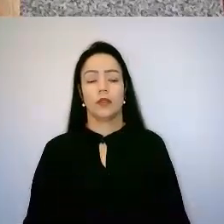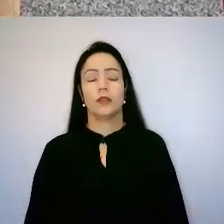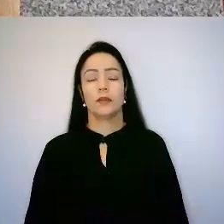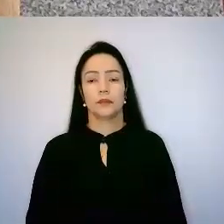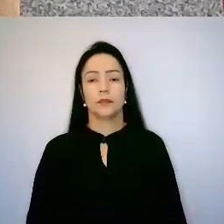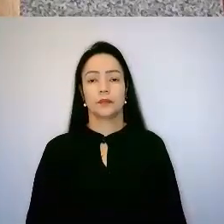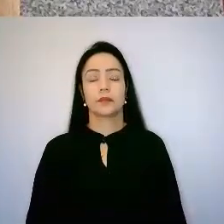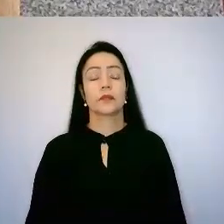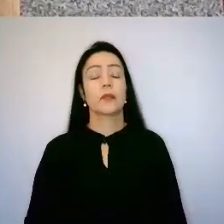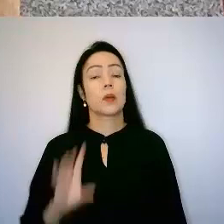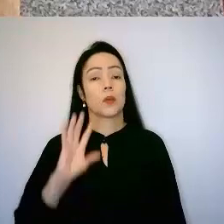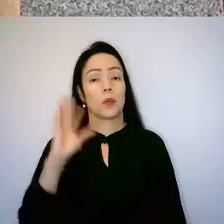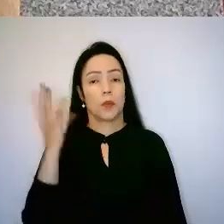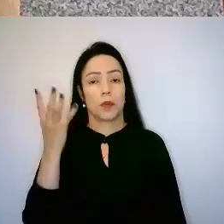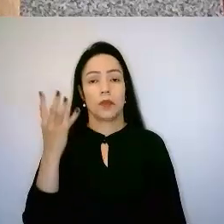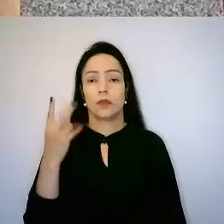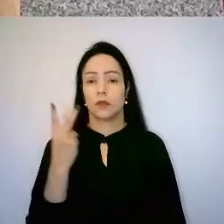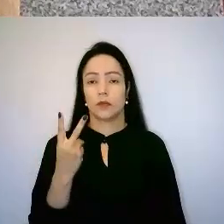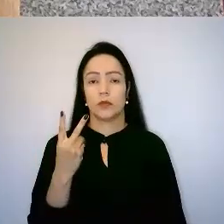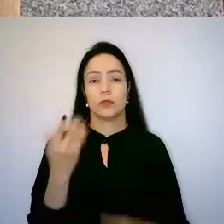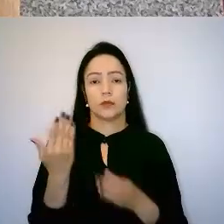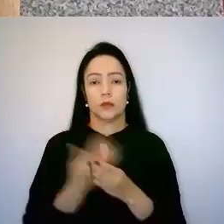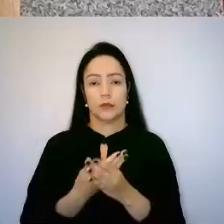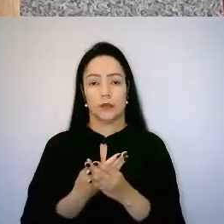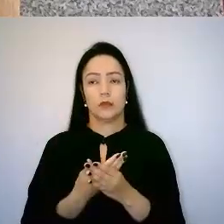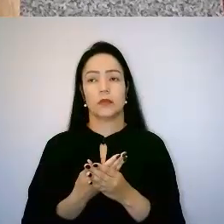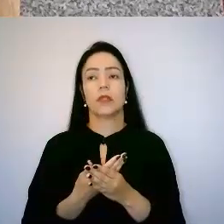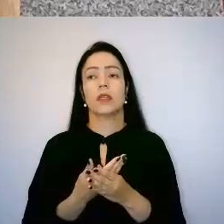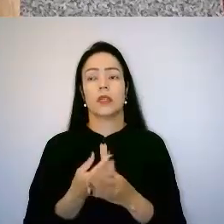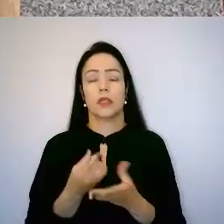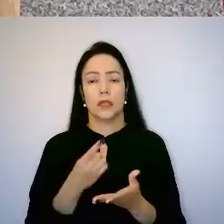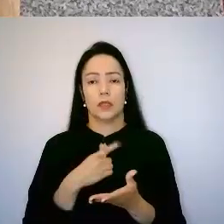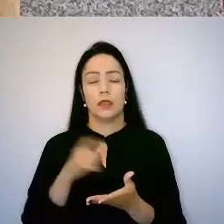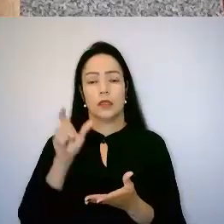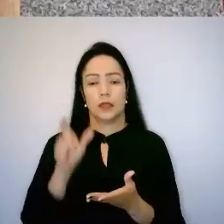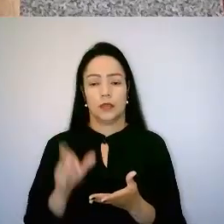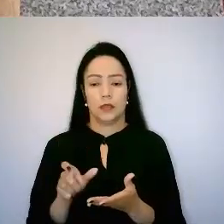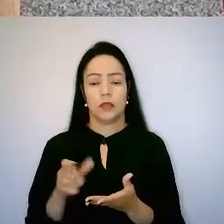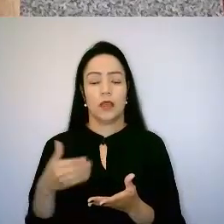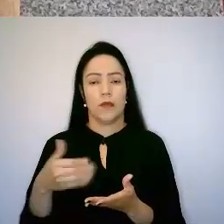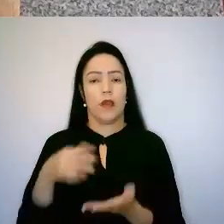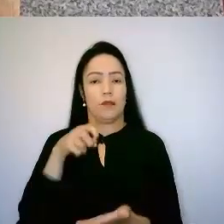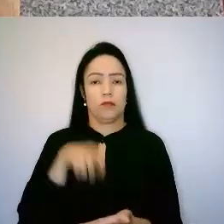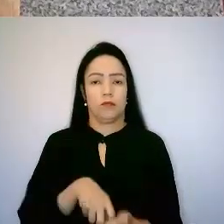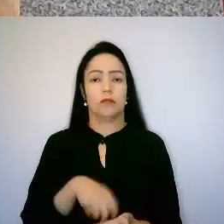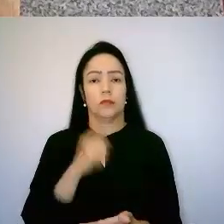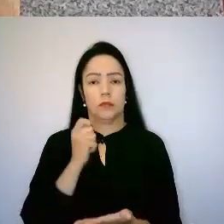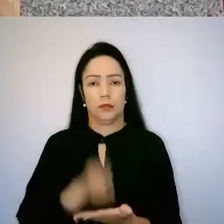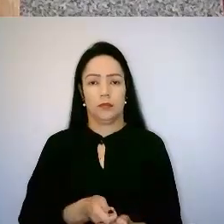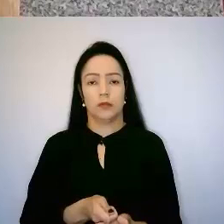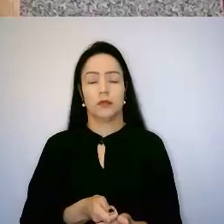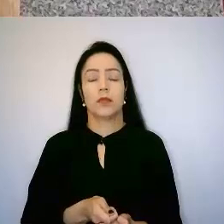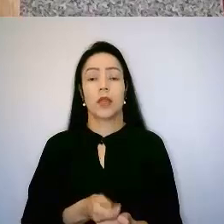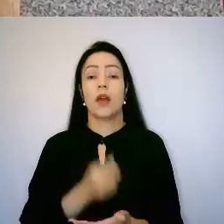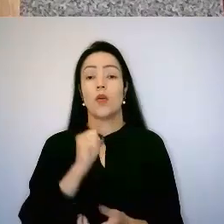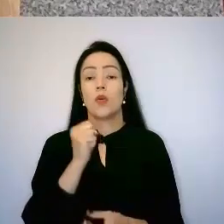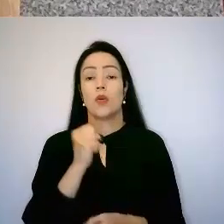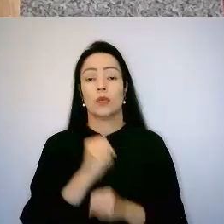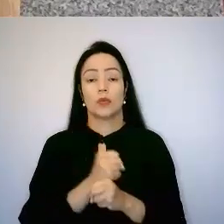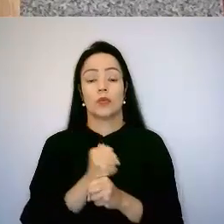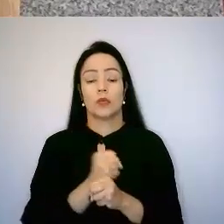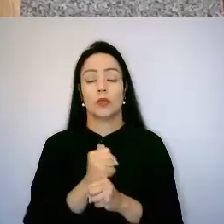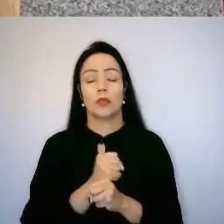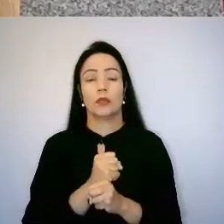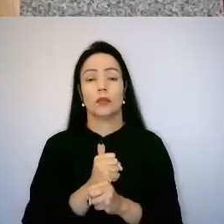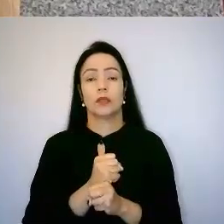que em dois processos o hora agravante foi condenado a uma pena unificada de 8 anos e 8 meses